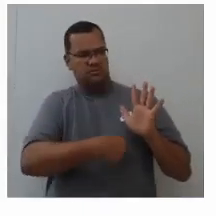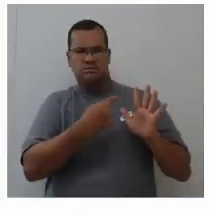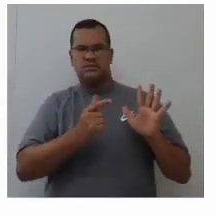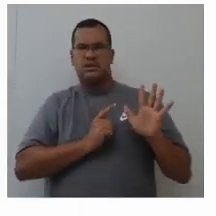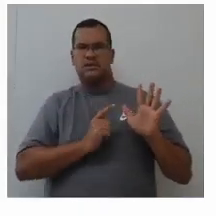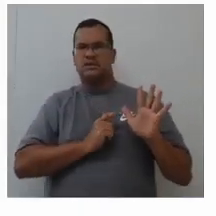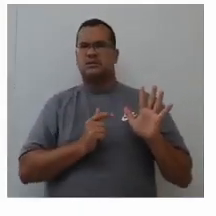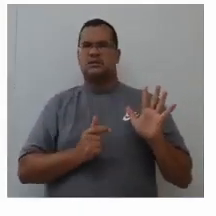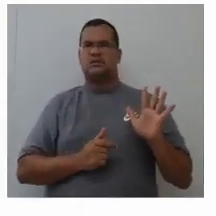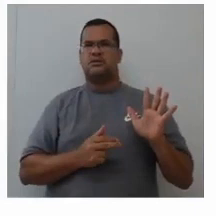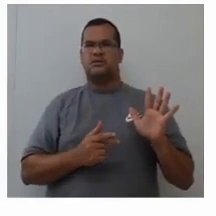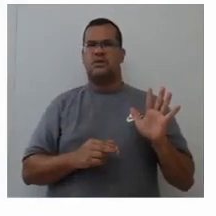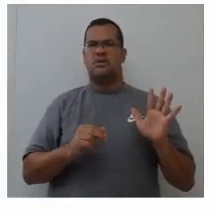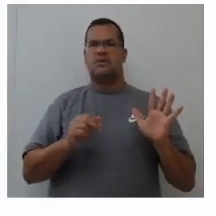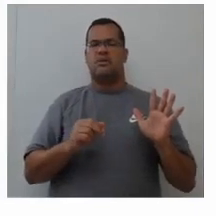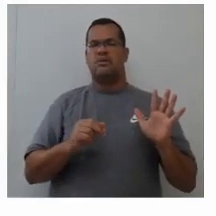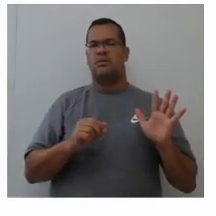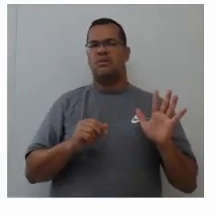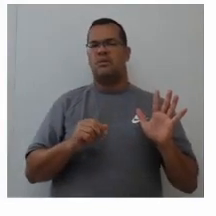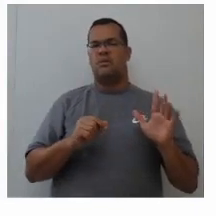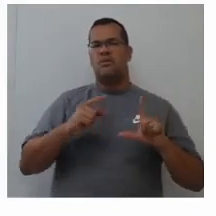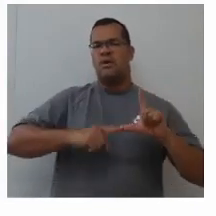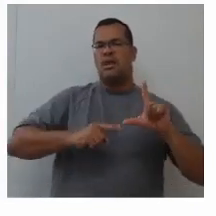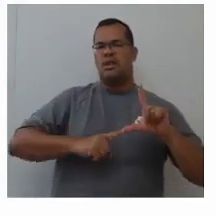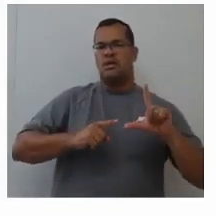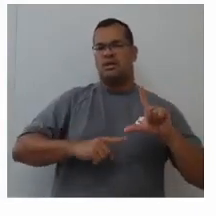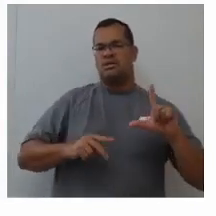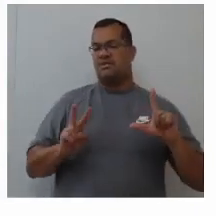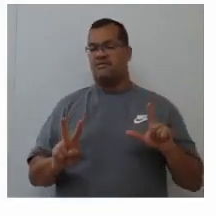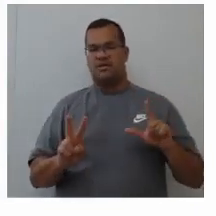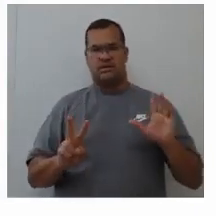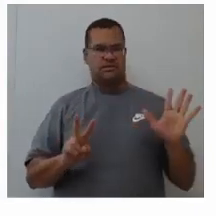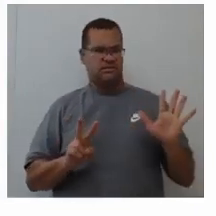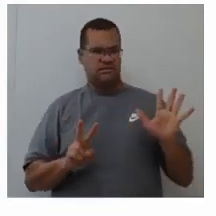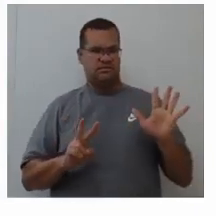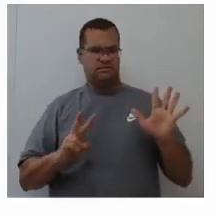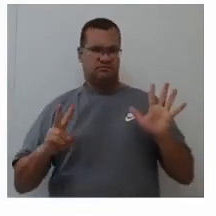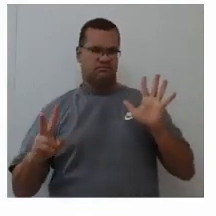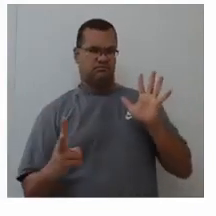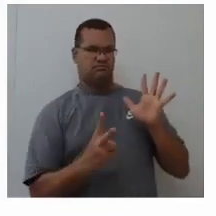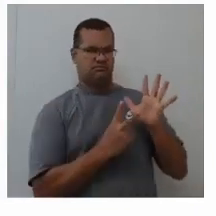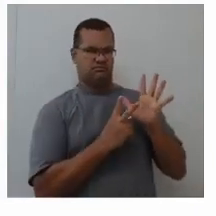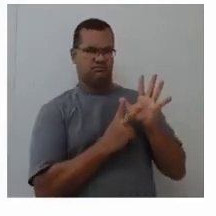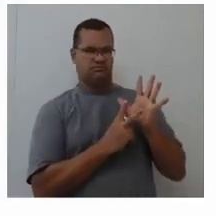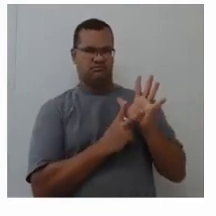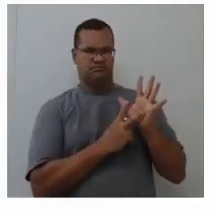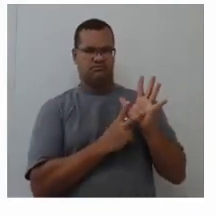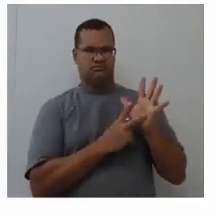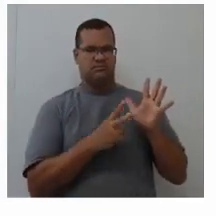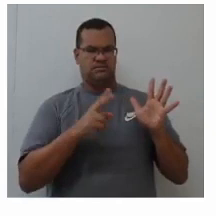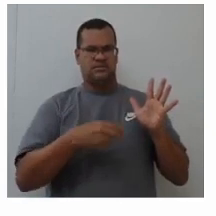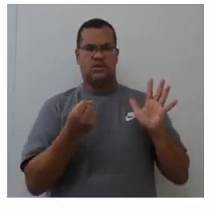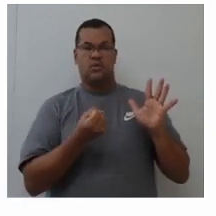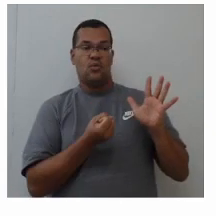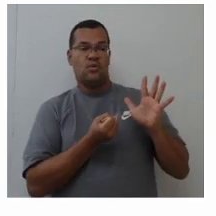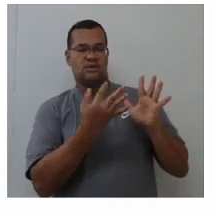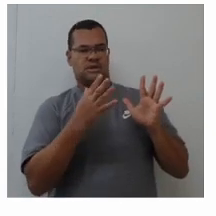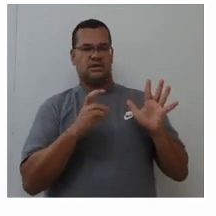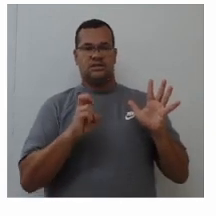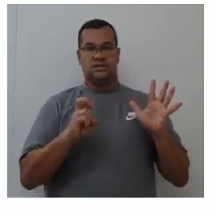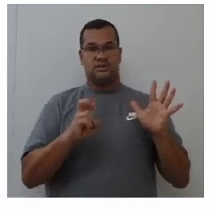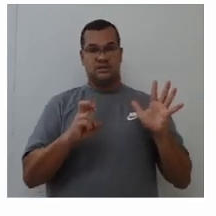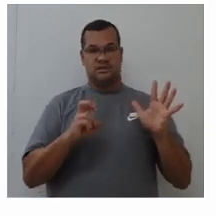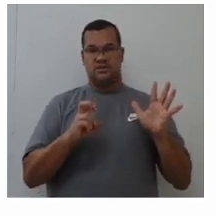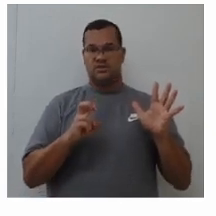cabe como se fosse uma letrinha V. Então, os antigos associavam a quantidade 5,